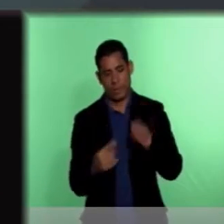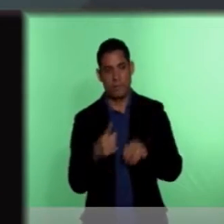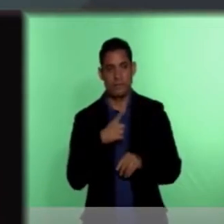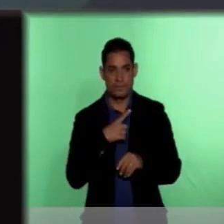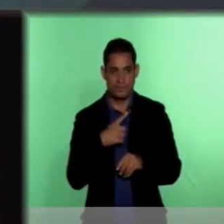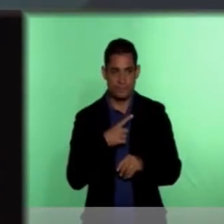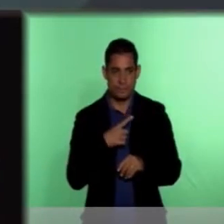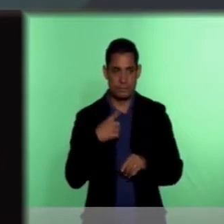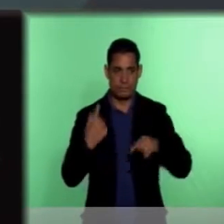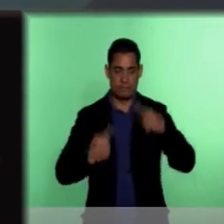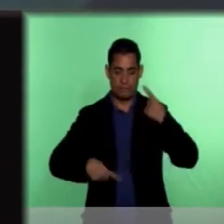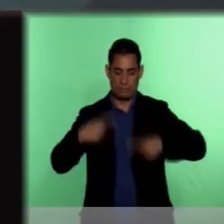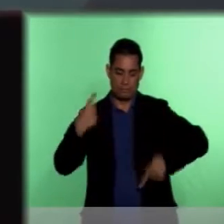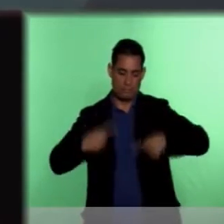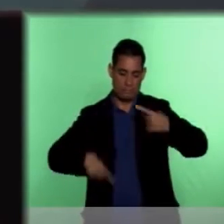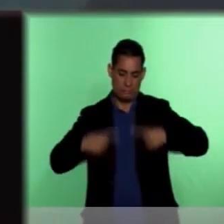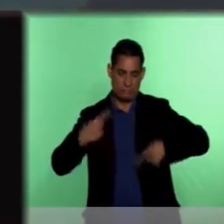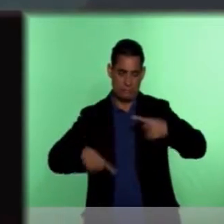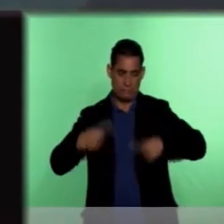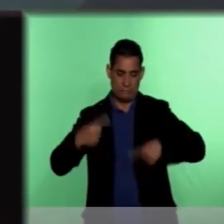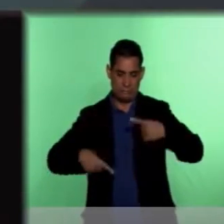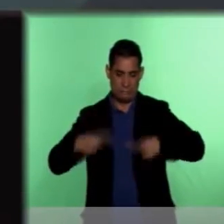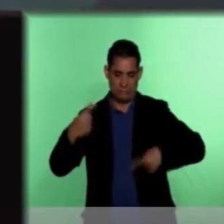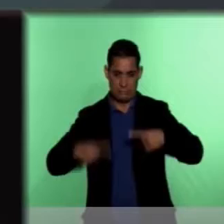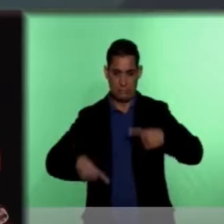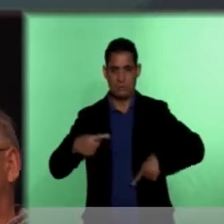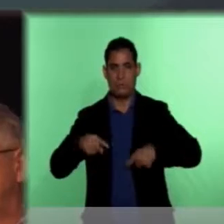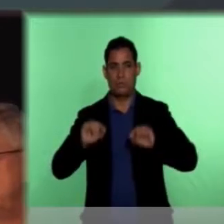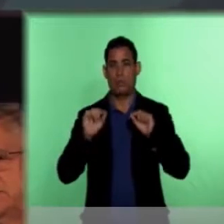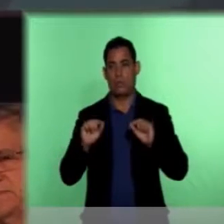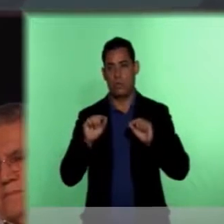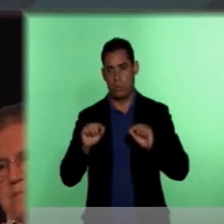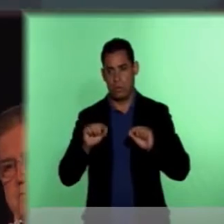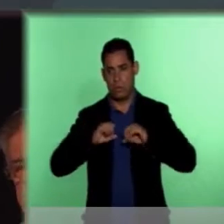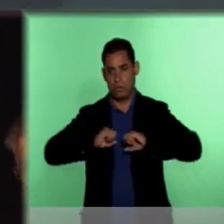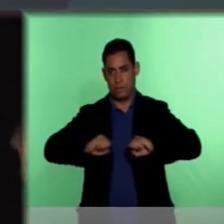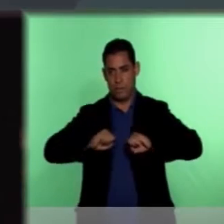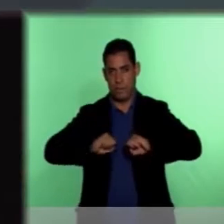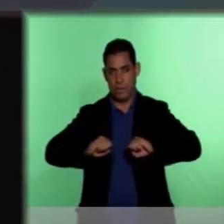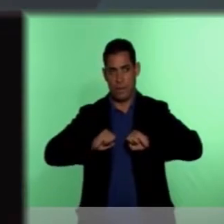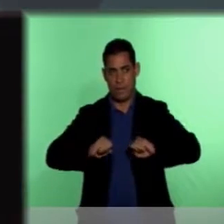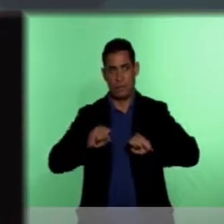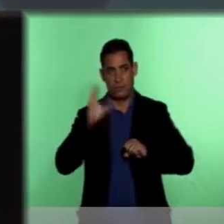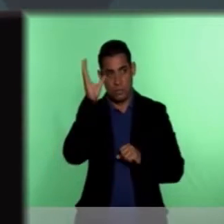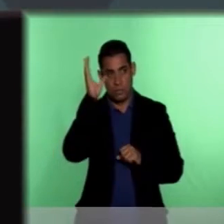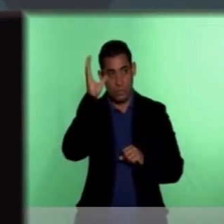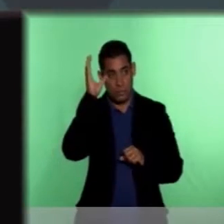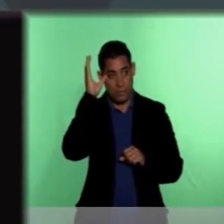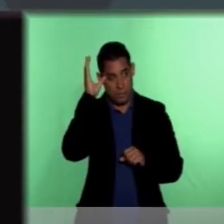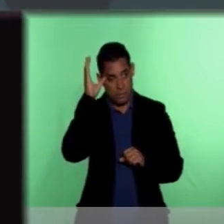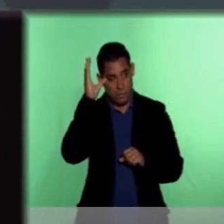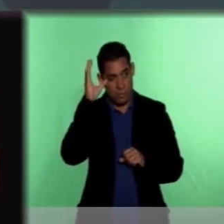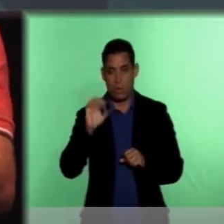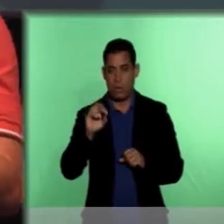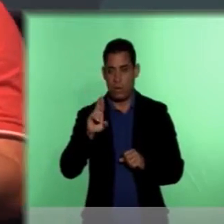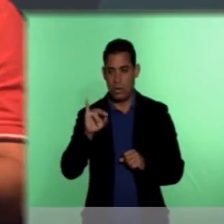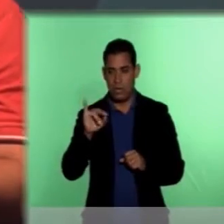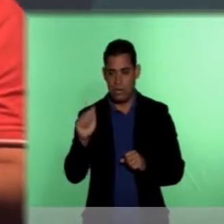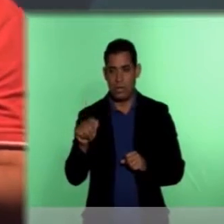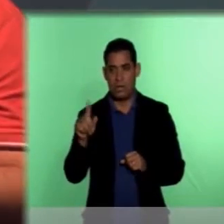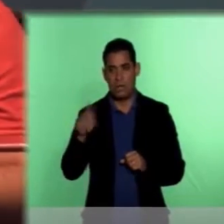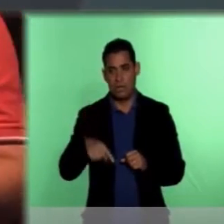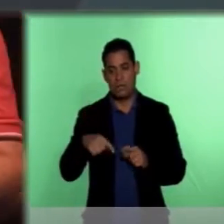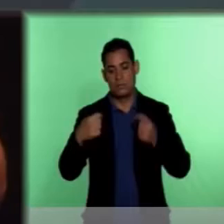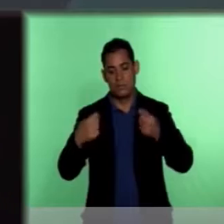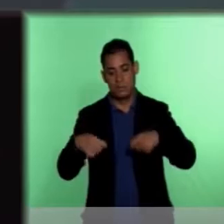grande debate, a sorte na Coreia do Sul, é que o governo começa a ficar sensível a esse tema, que ele precisa repensar o seu sistema